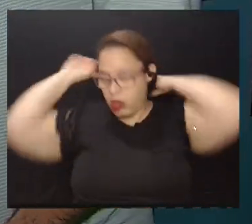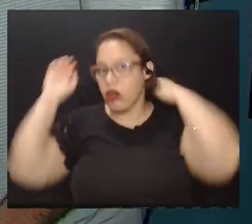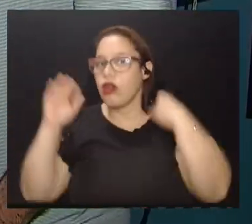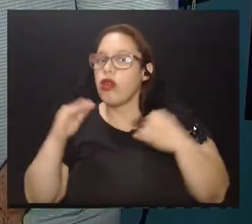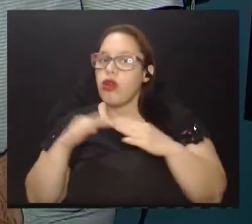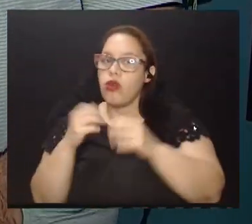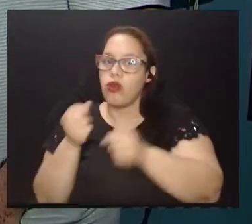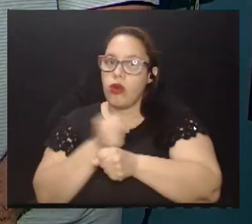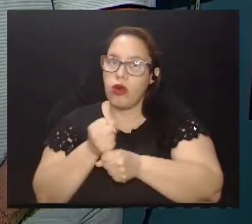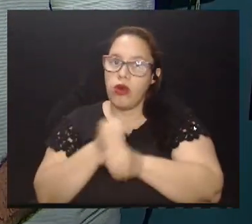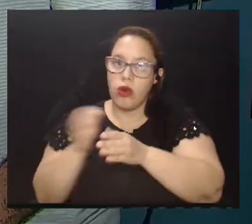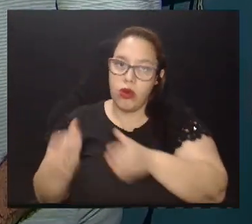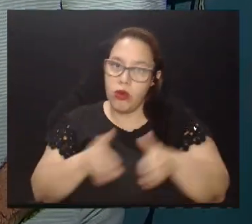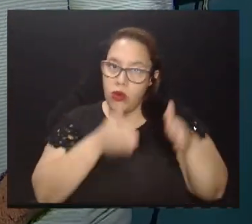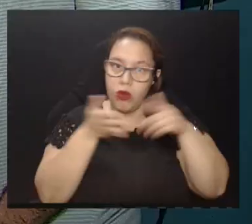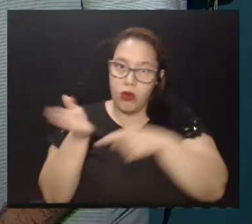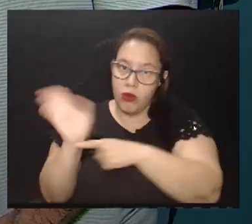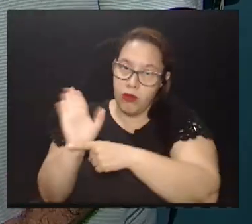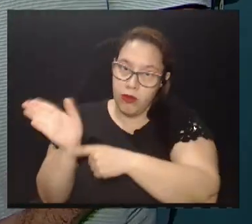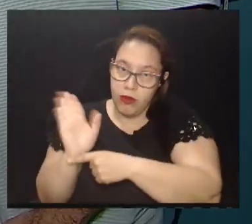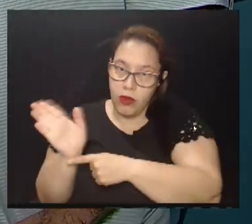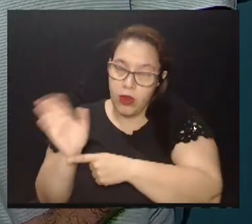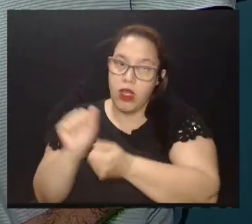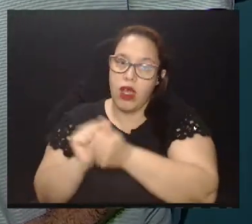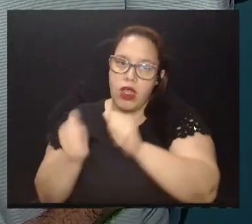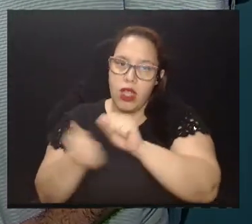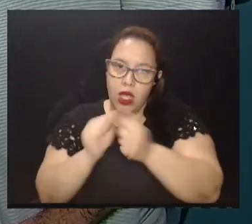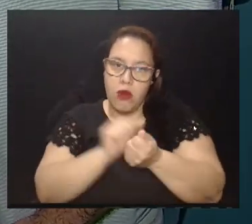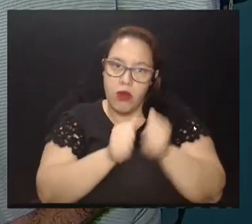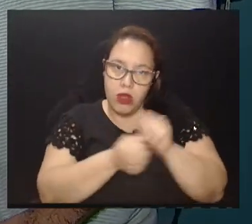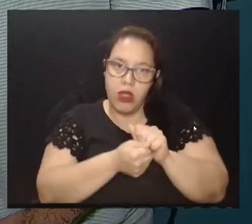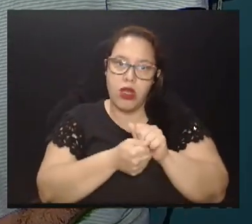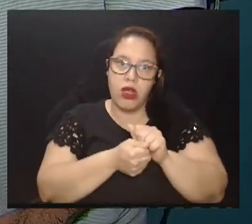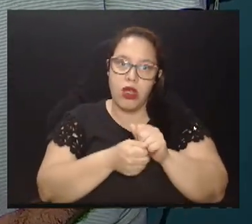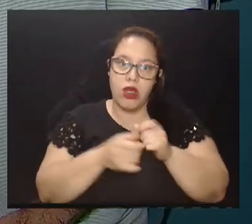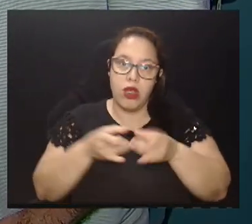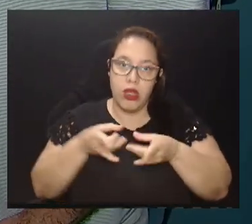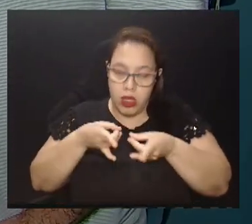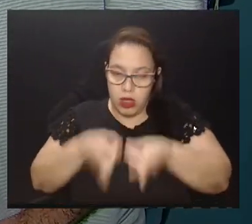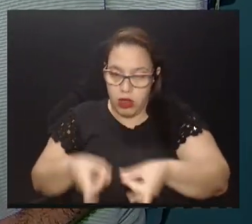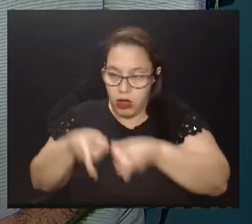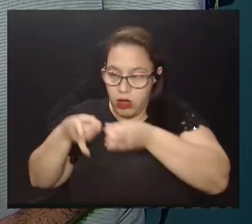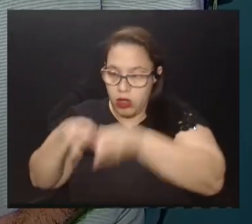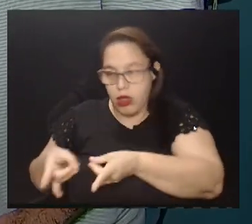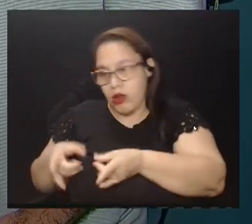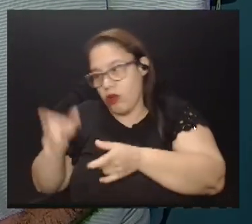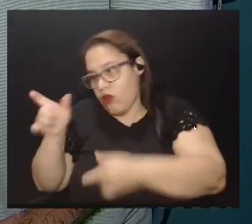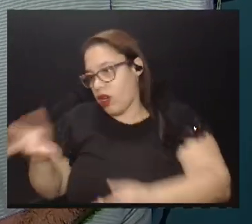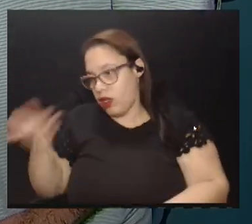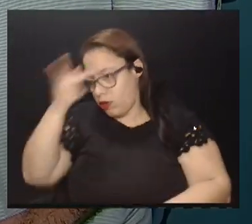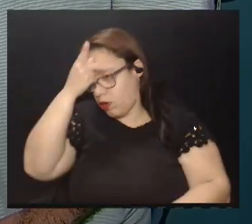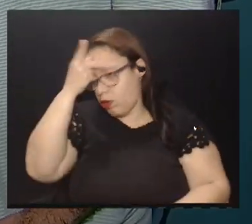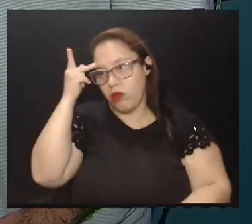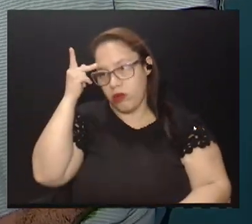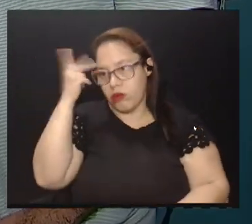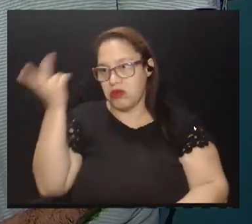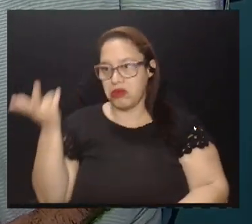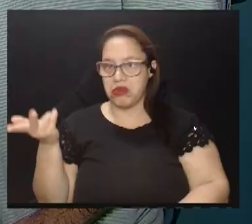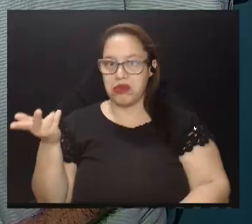cinema, então a gente teve que adaptar os quartos. Aqui originalmente devia ser um quarto de alguém, mas a gente colocou um sistema